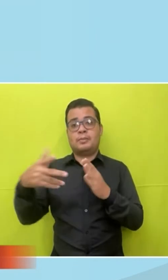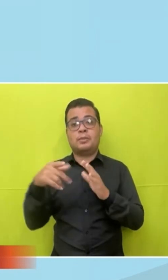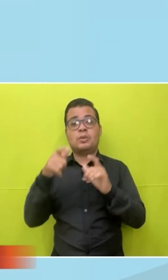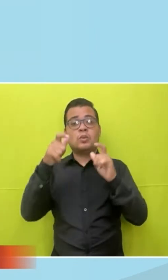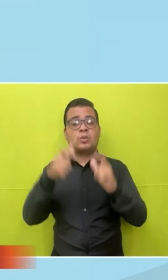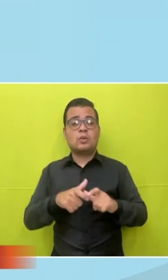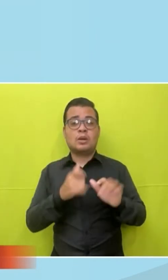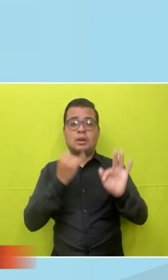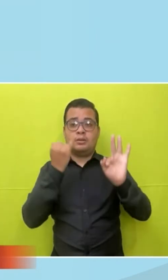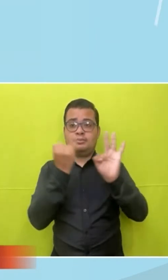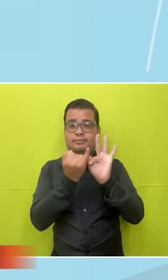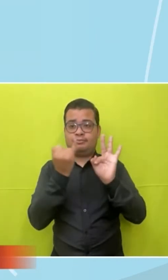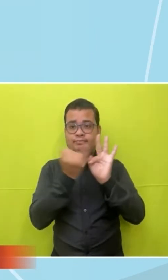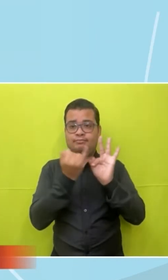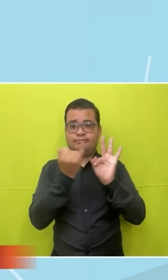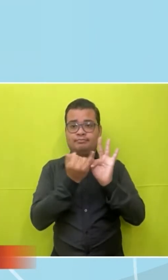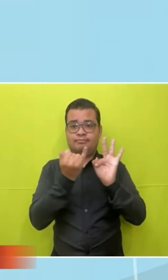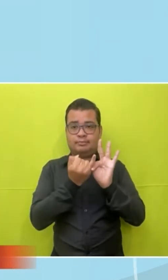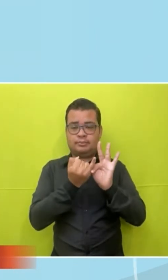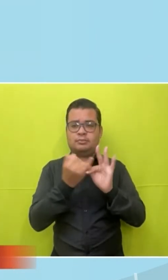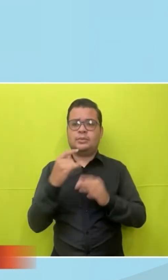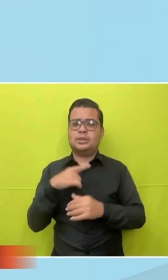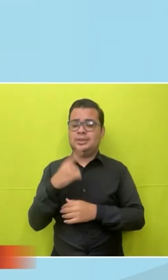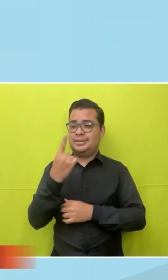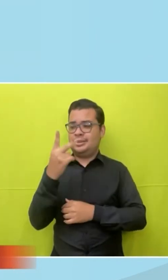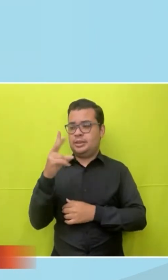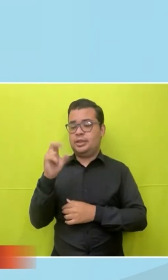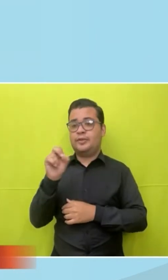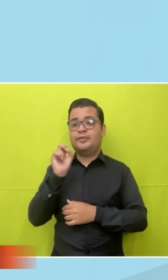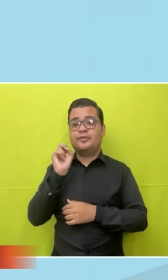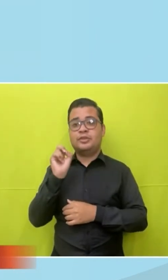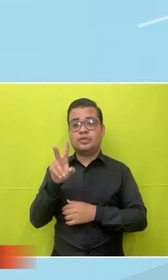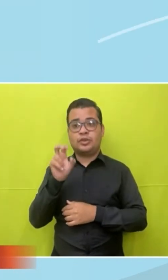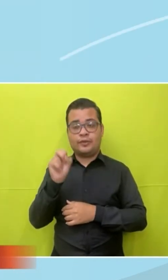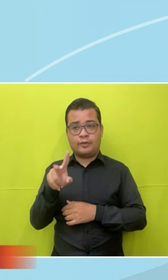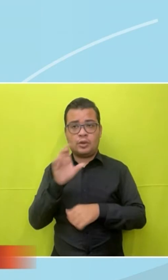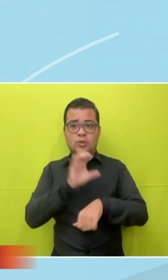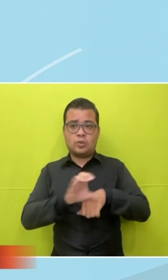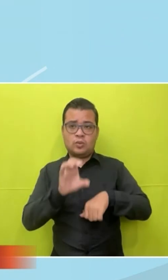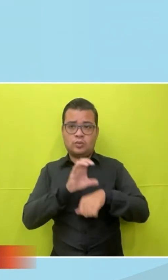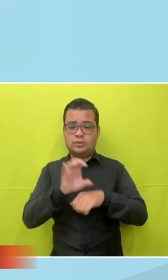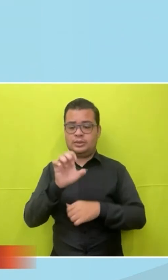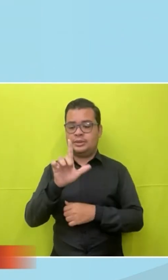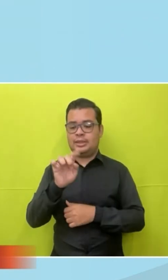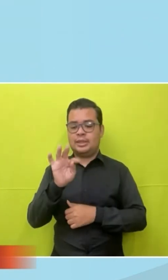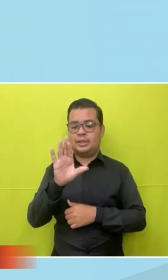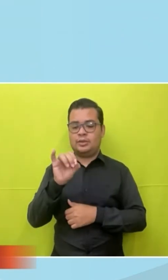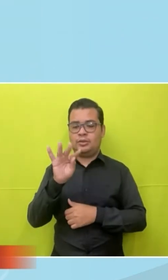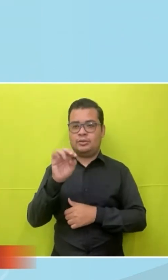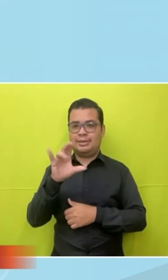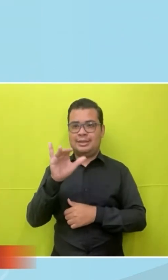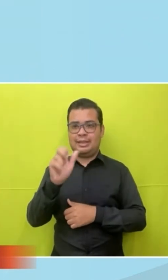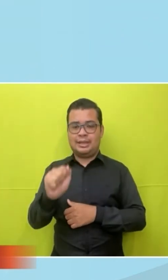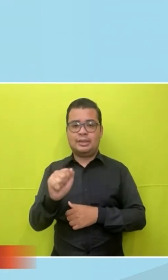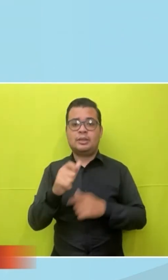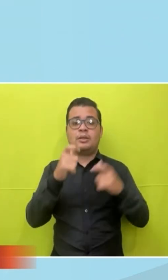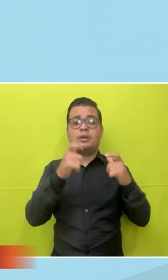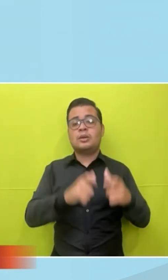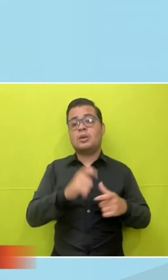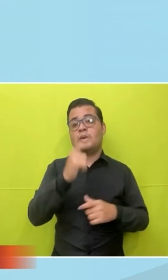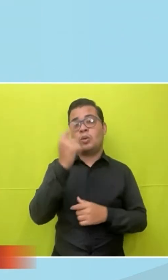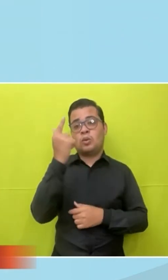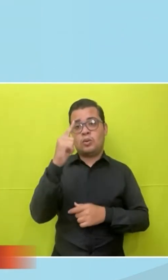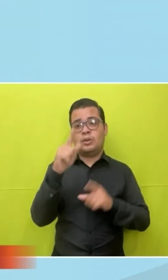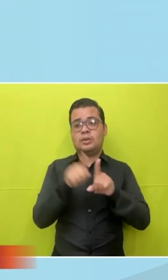de Goiás. São 120 vagas para os cursos de eletrotécnica em Goiânia e em Tumbiara e para o curso